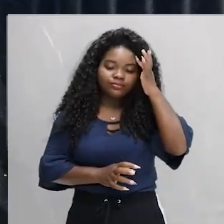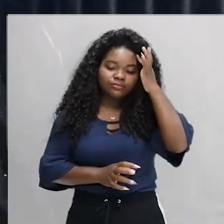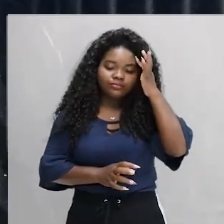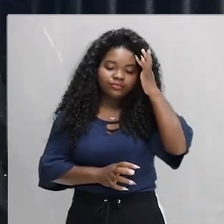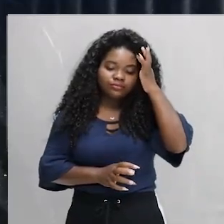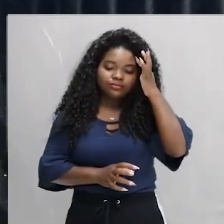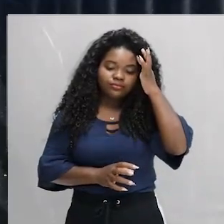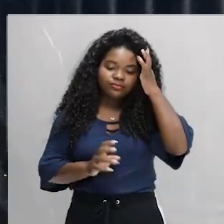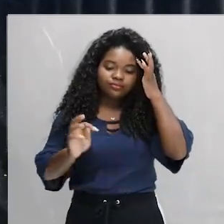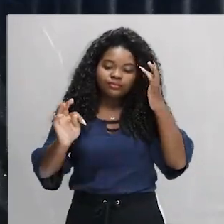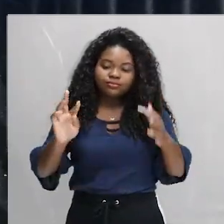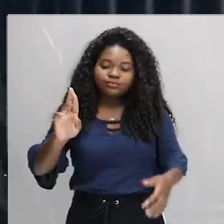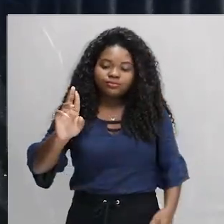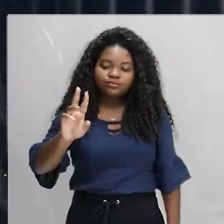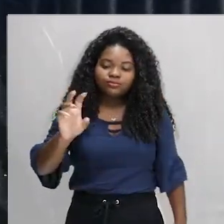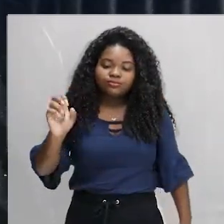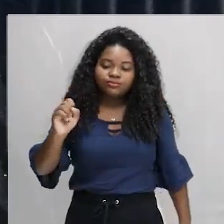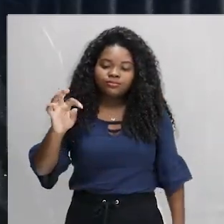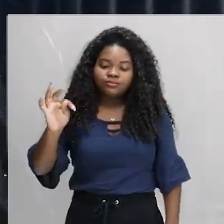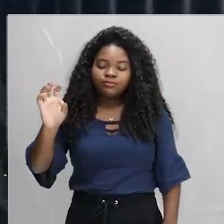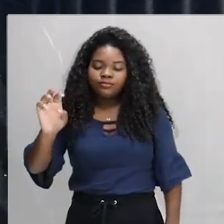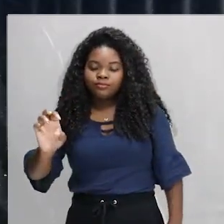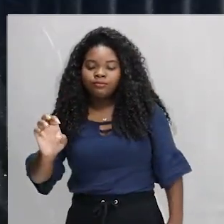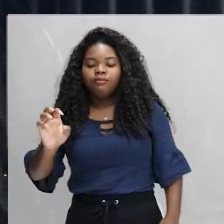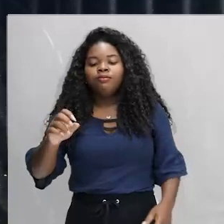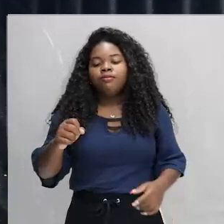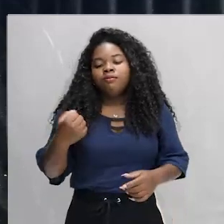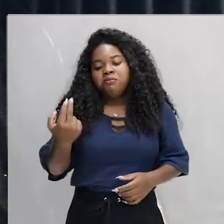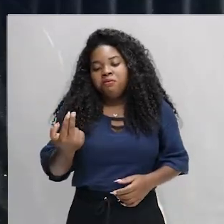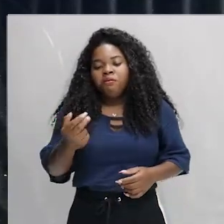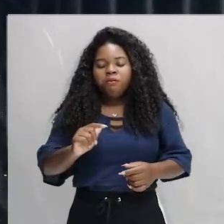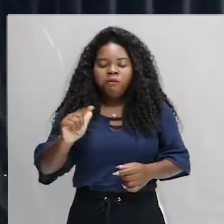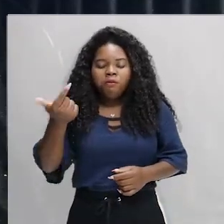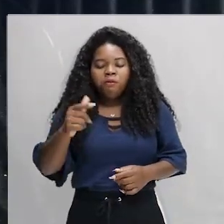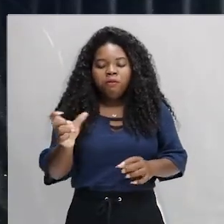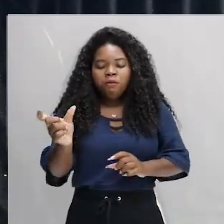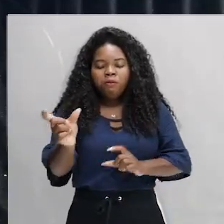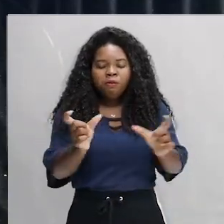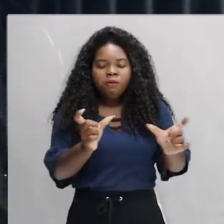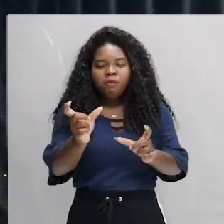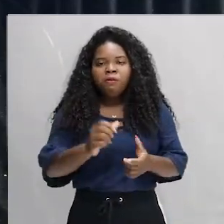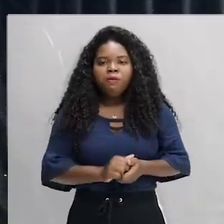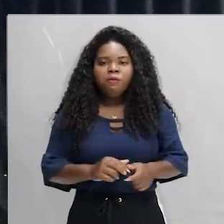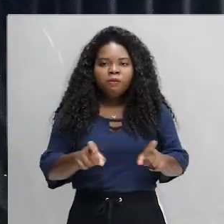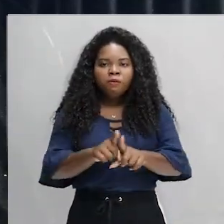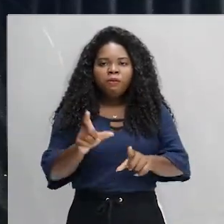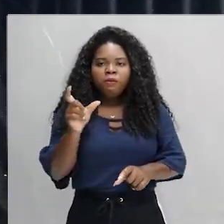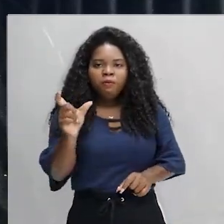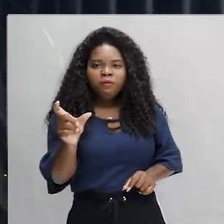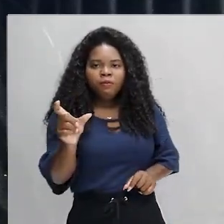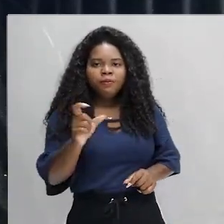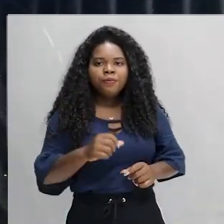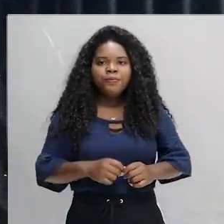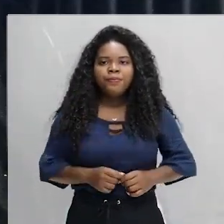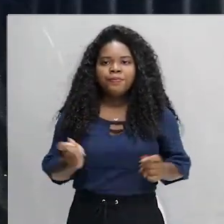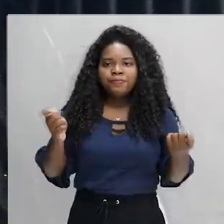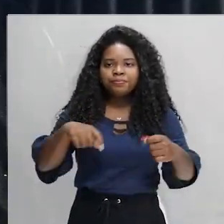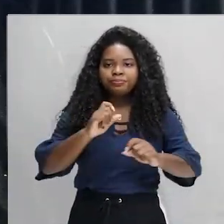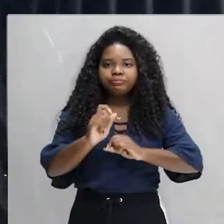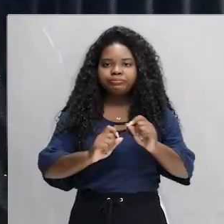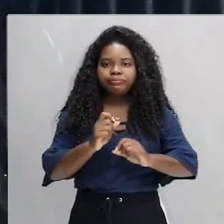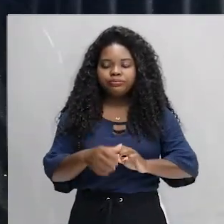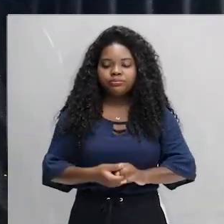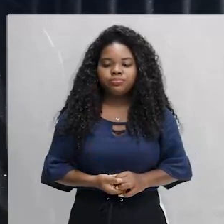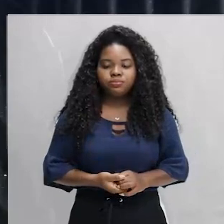Mas terrestre aí seria outra conotação, né? Enfim, são palavras, né, que você